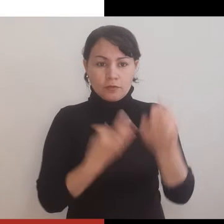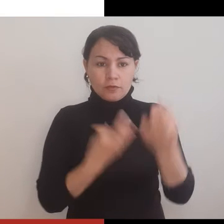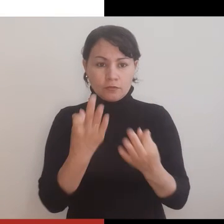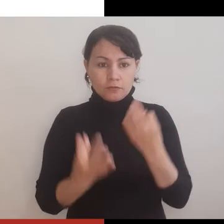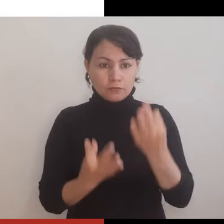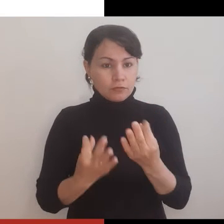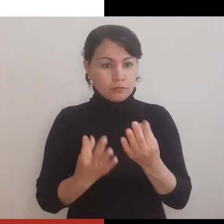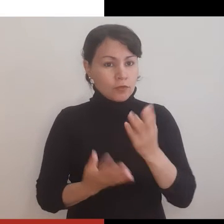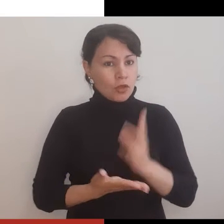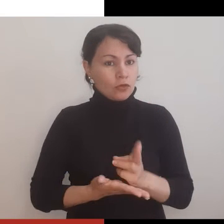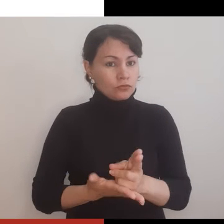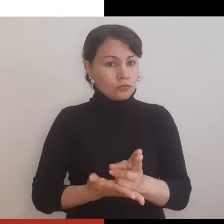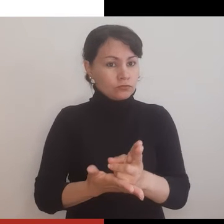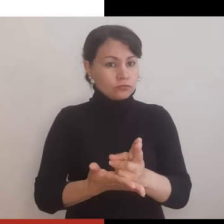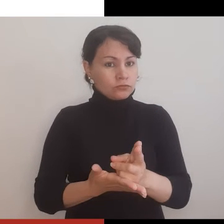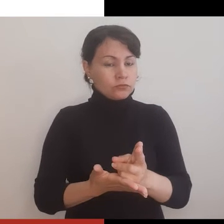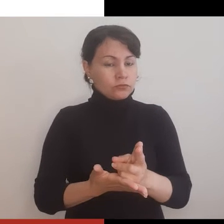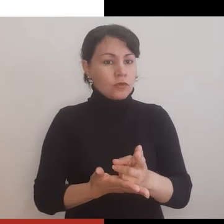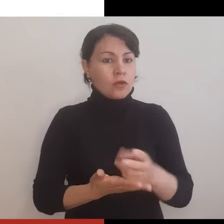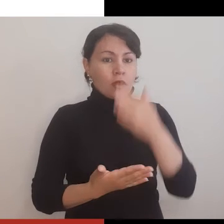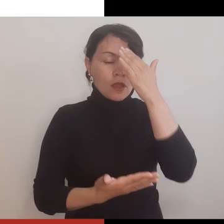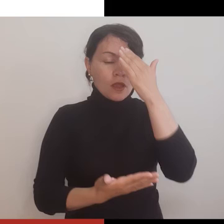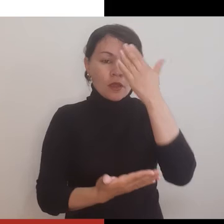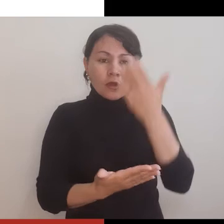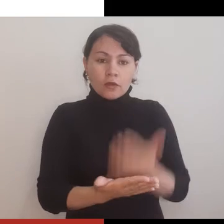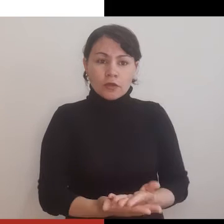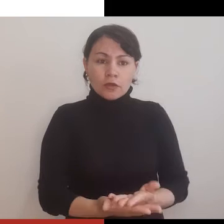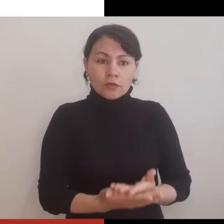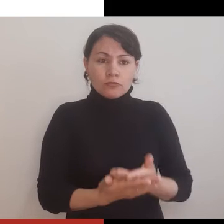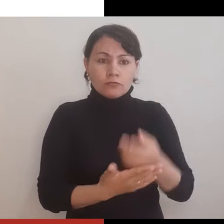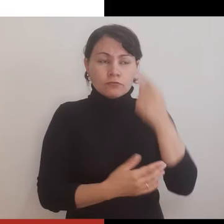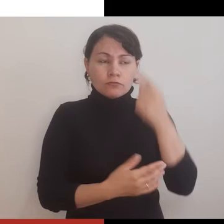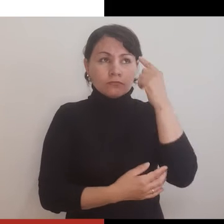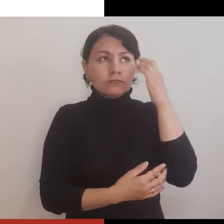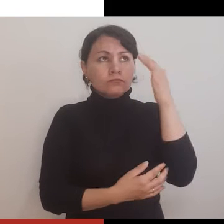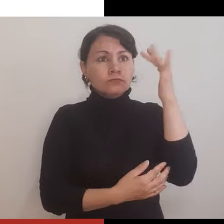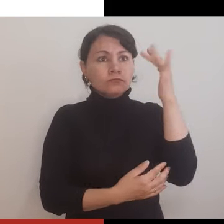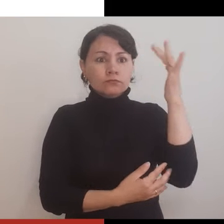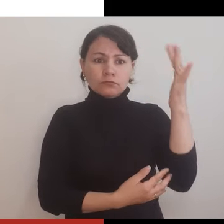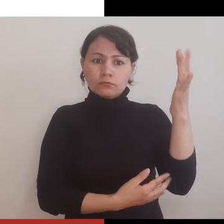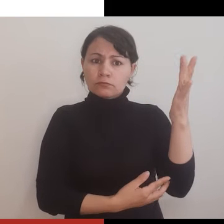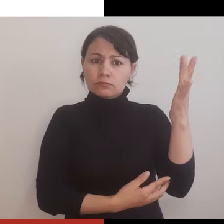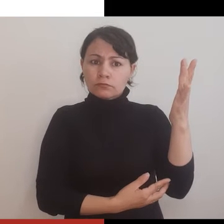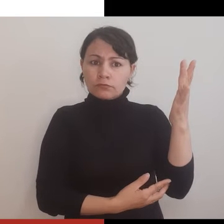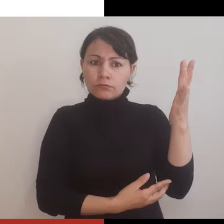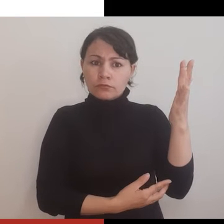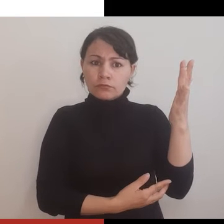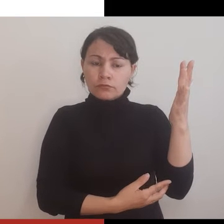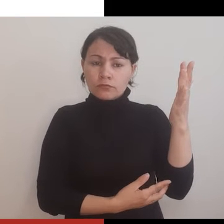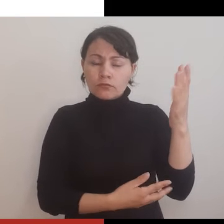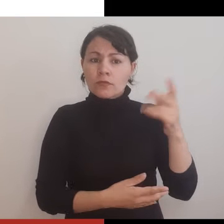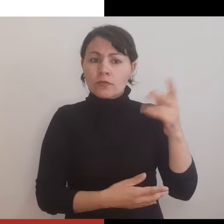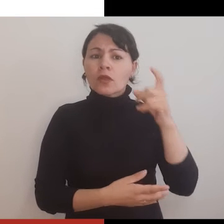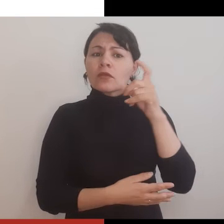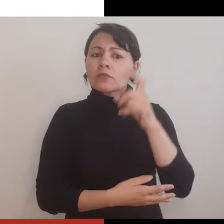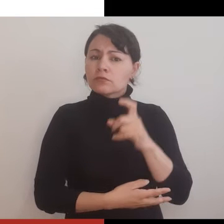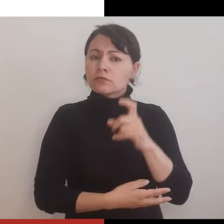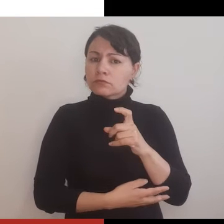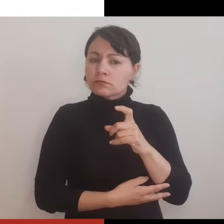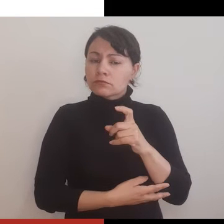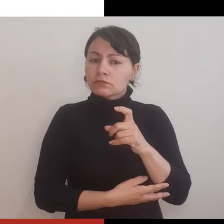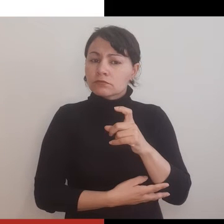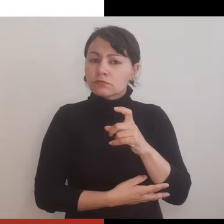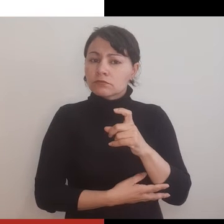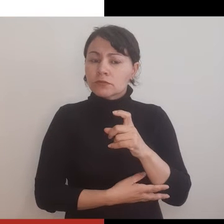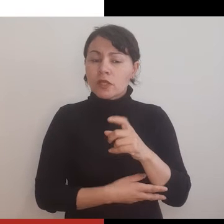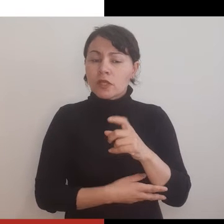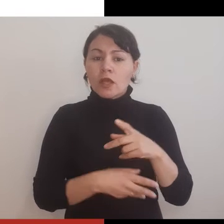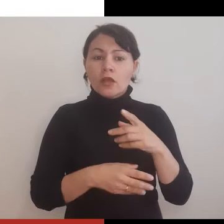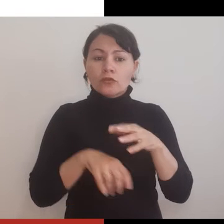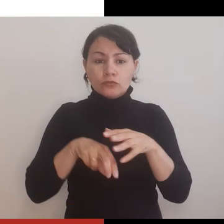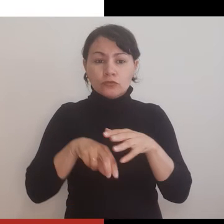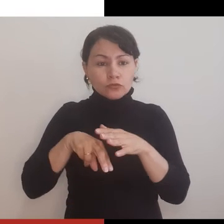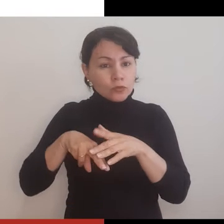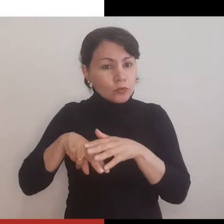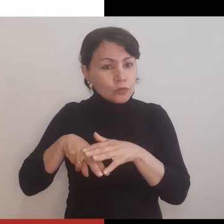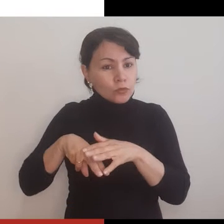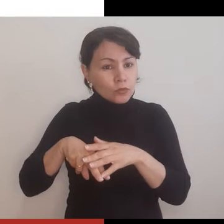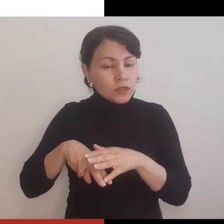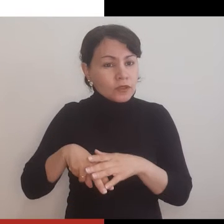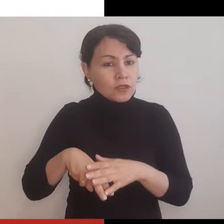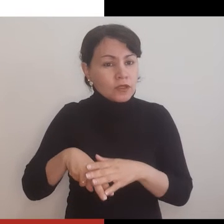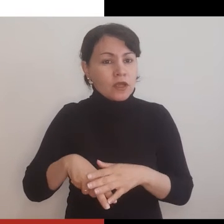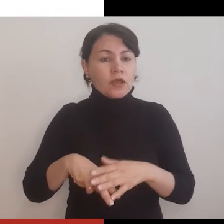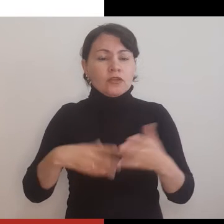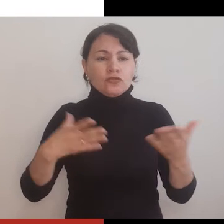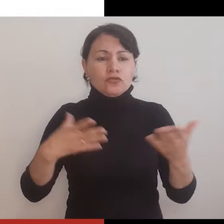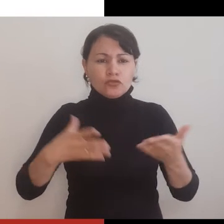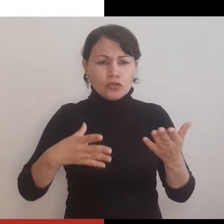intensiva, acredito eu que a primeira imagem que venha na nossa mente seja de um paciente